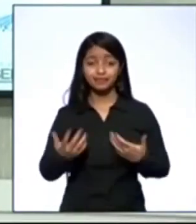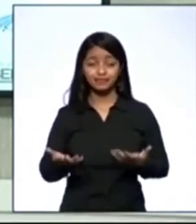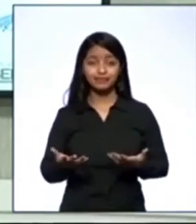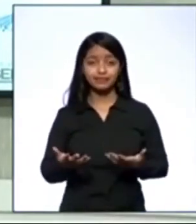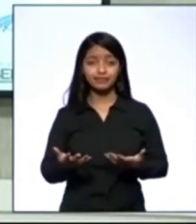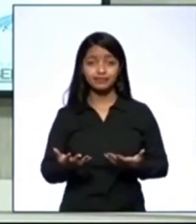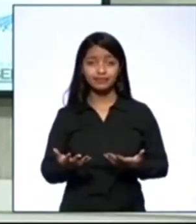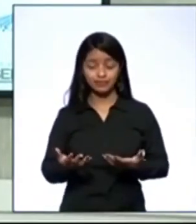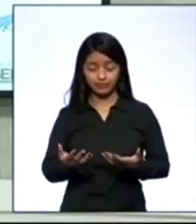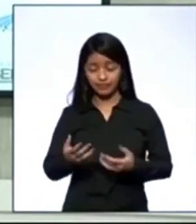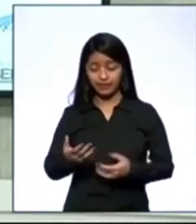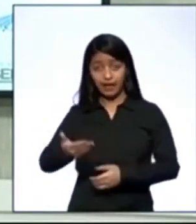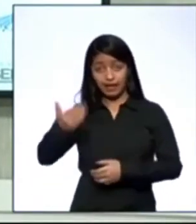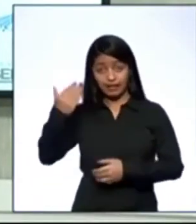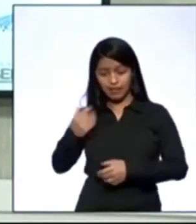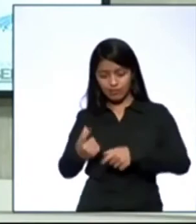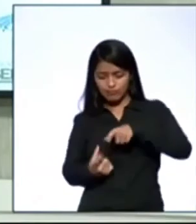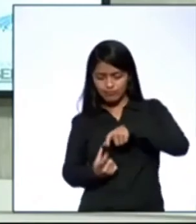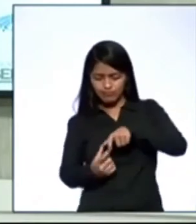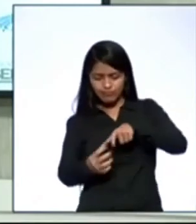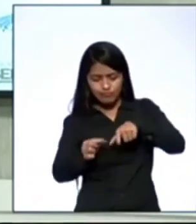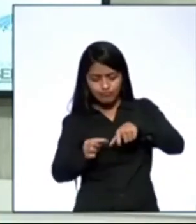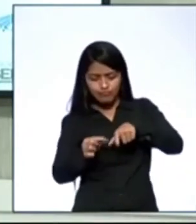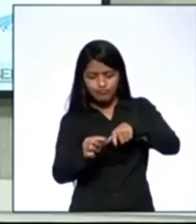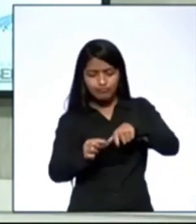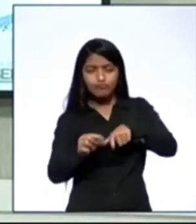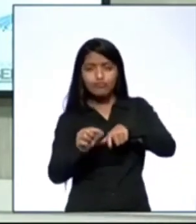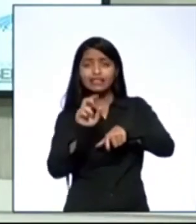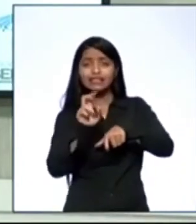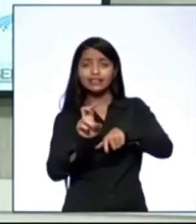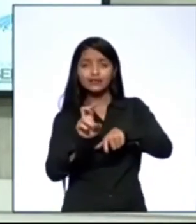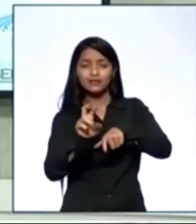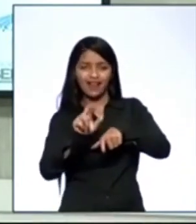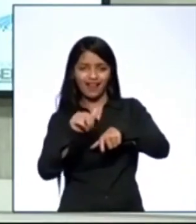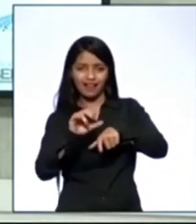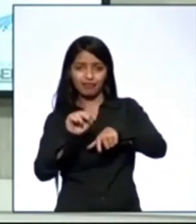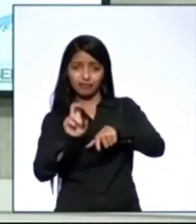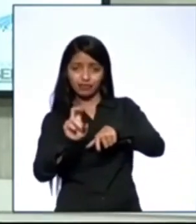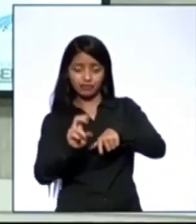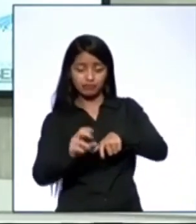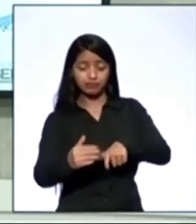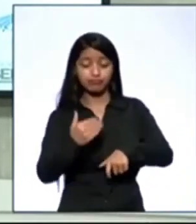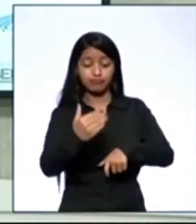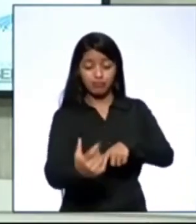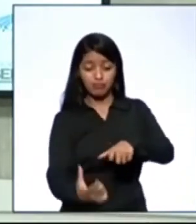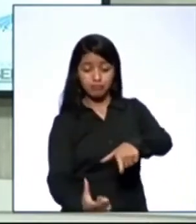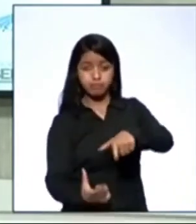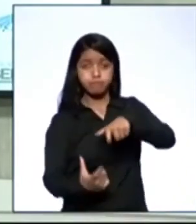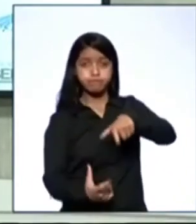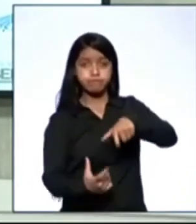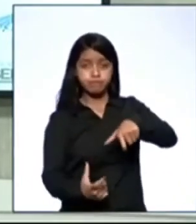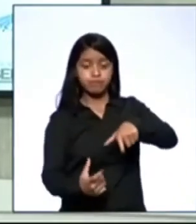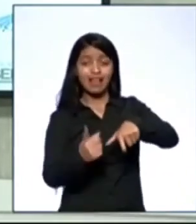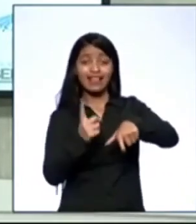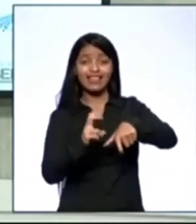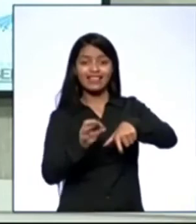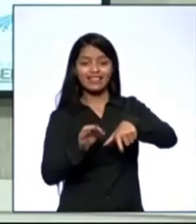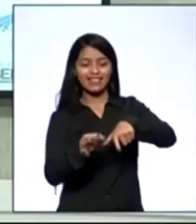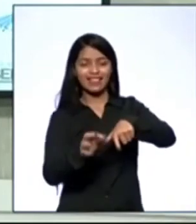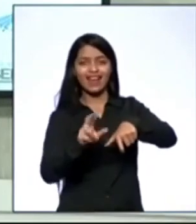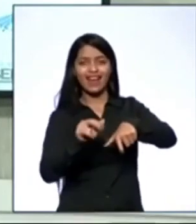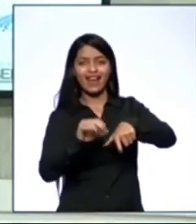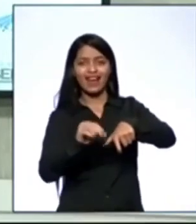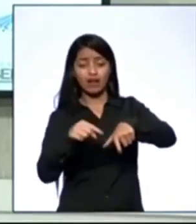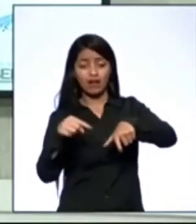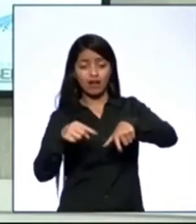catraca, 5 centímetros de raio, coroa, 15, ela é 3 vezes de raio maior. Então a sua frequência